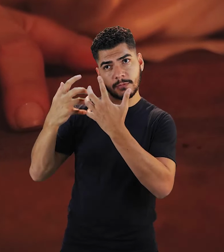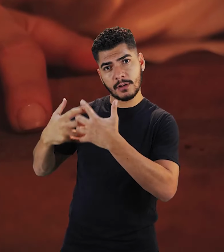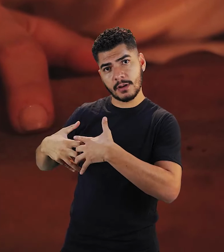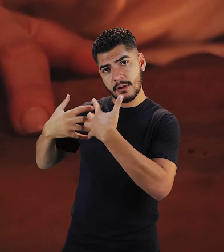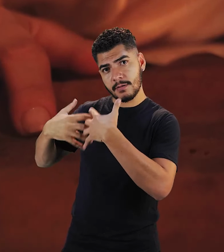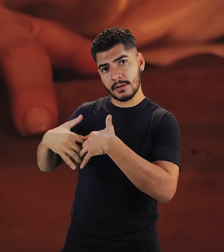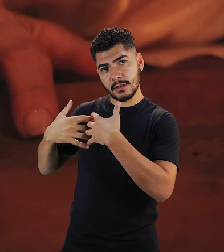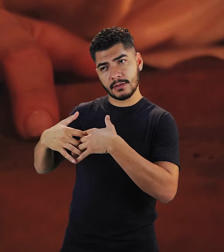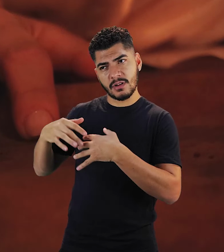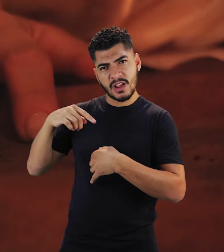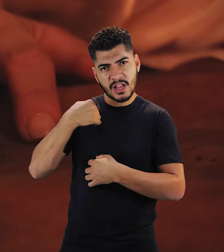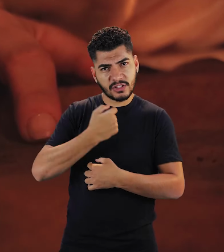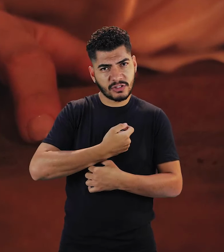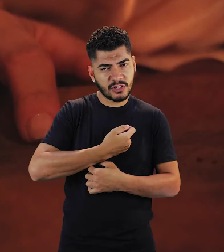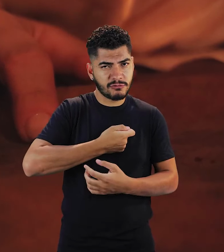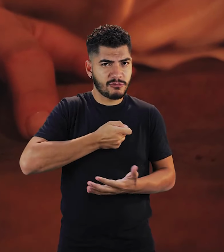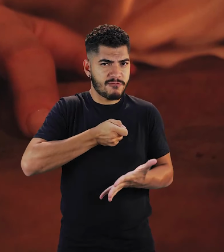sem saber.